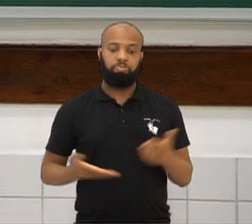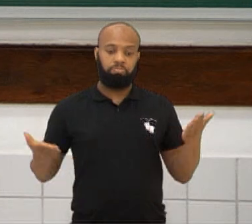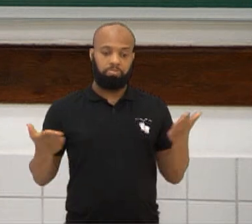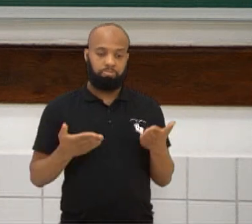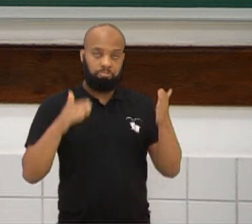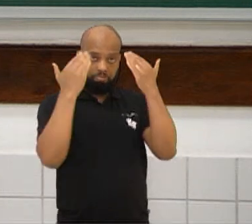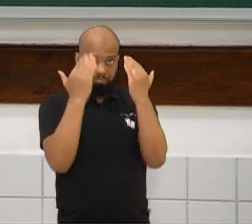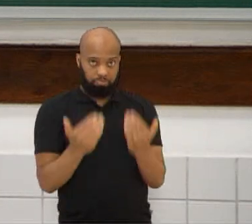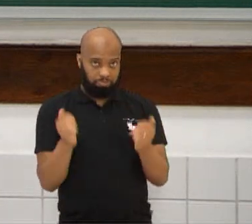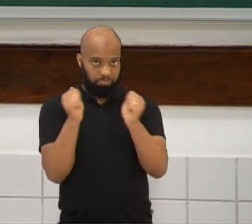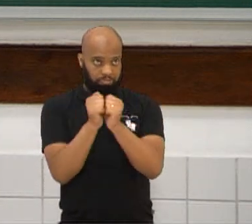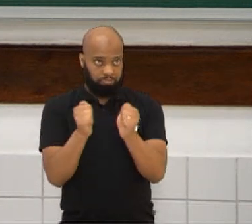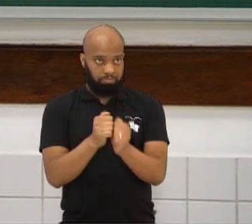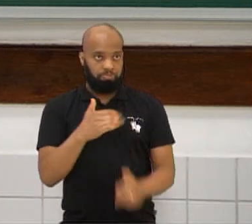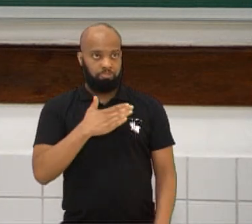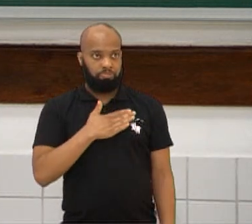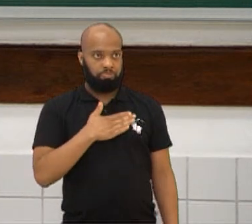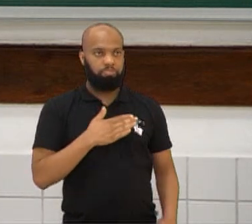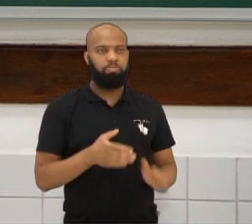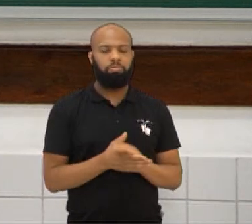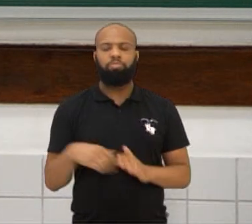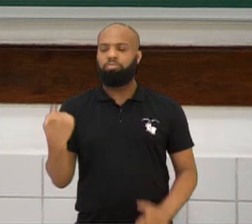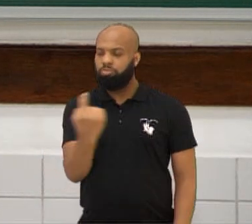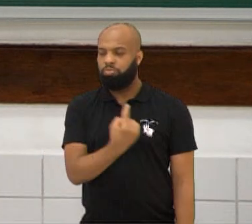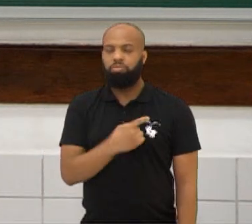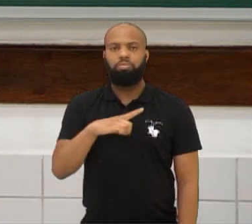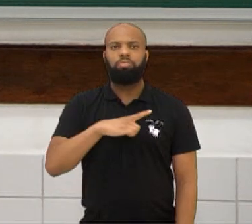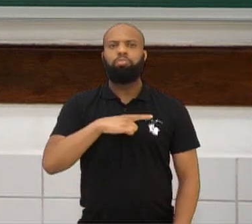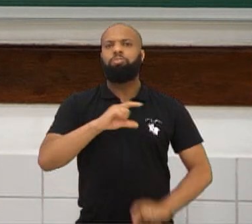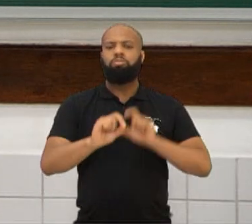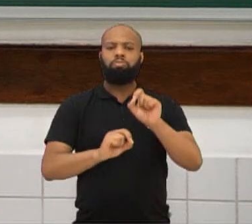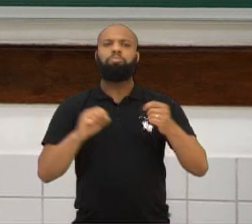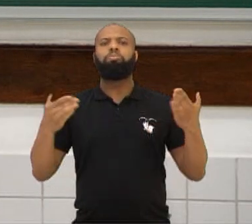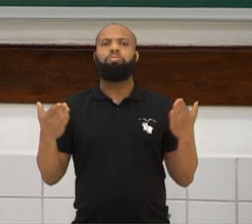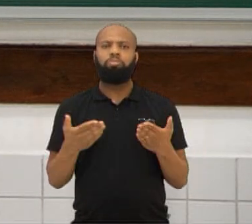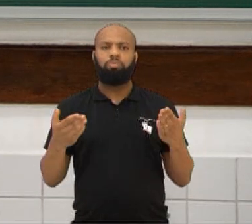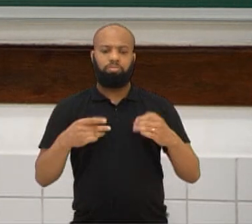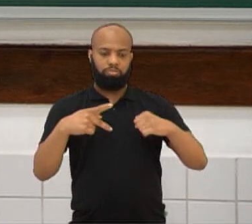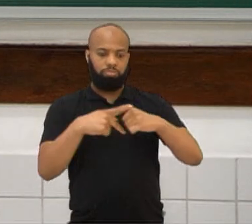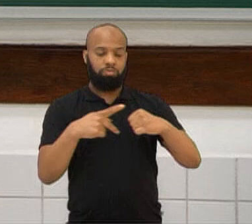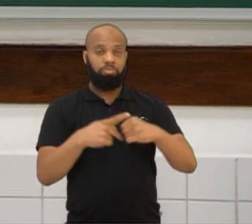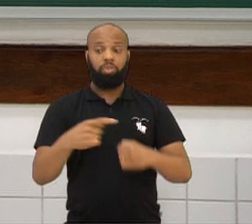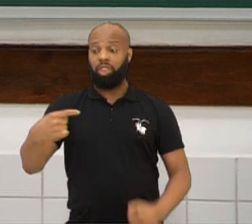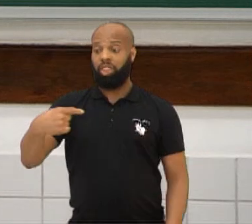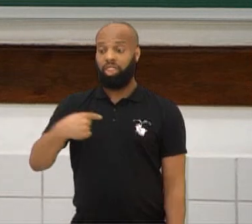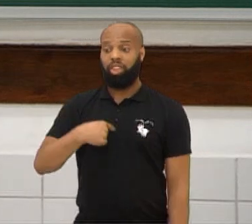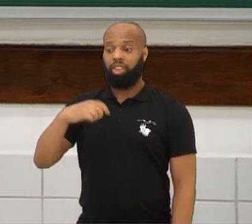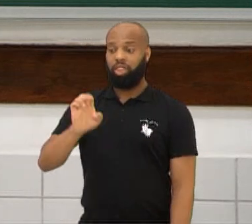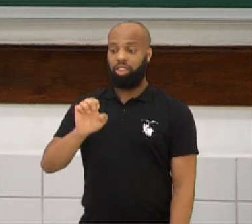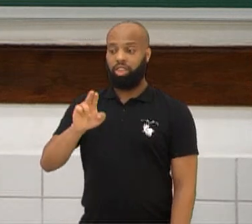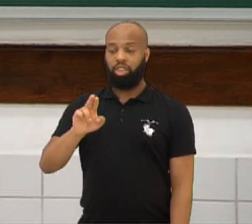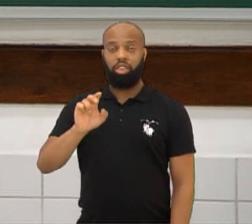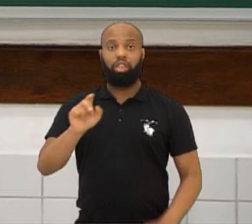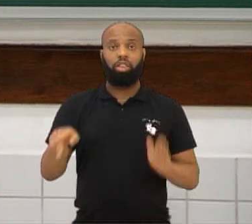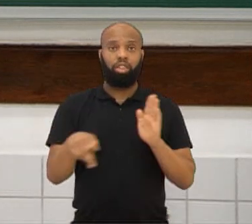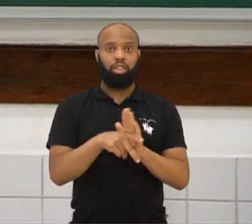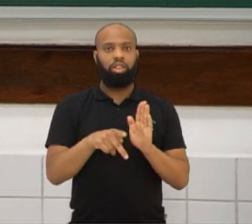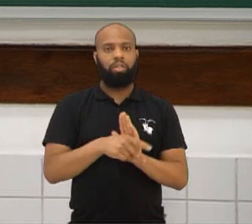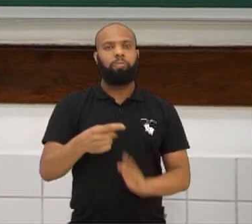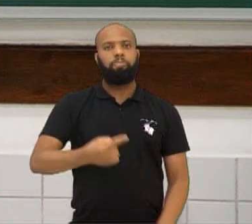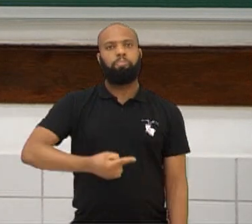Vamos analisar junto comigo? Nós temos ali, então, o pronome eu, que é da